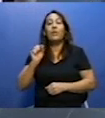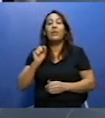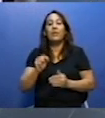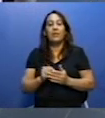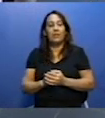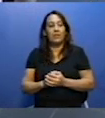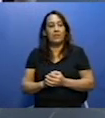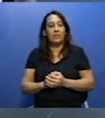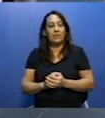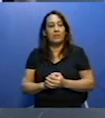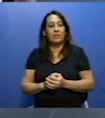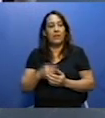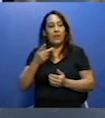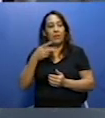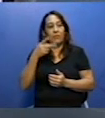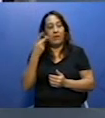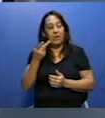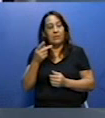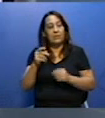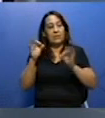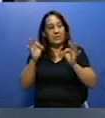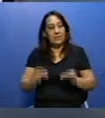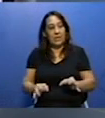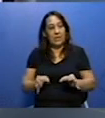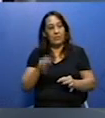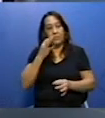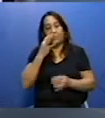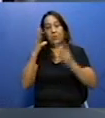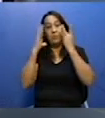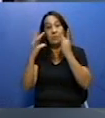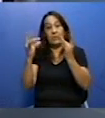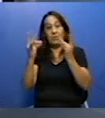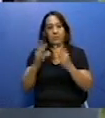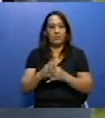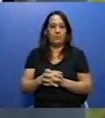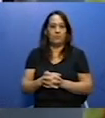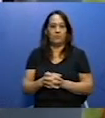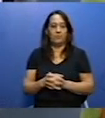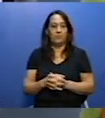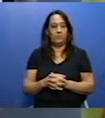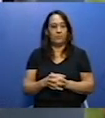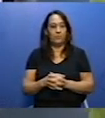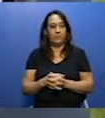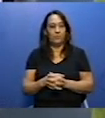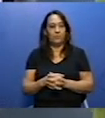por algumas ruas? Observe aqui. Olha o outro.